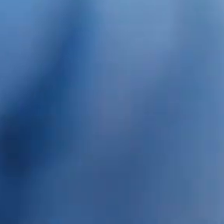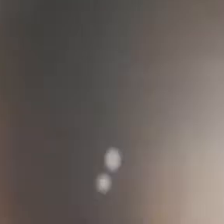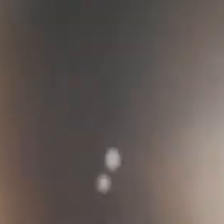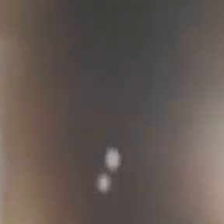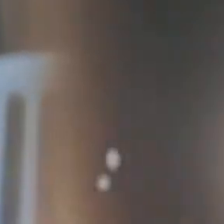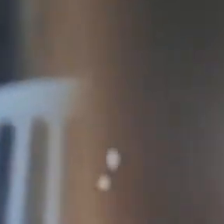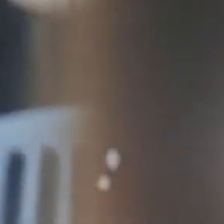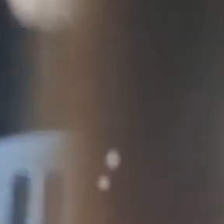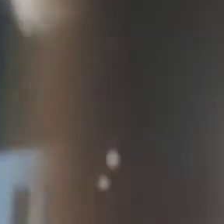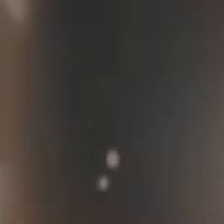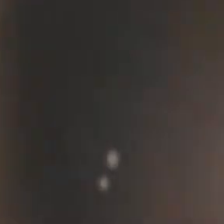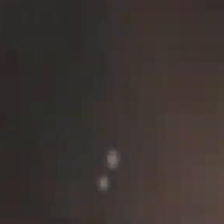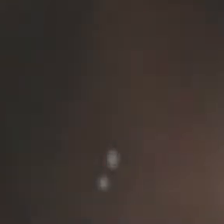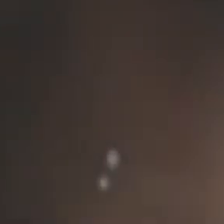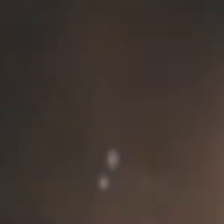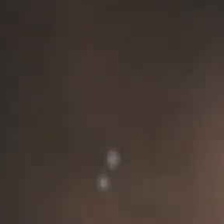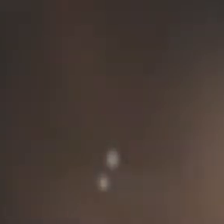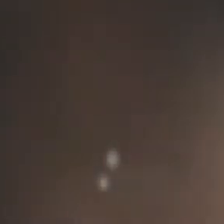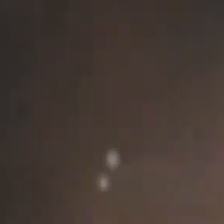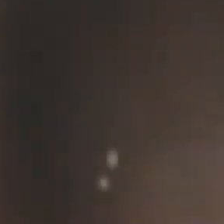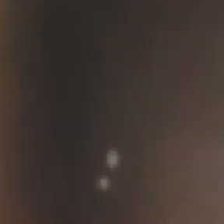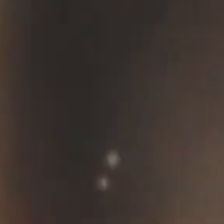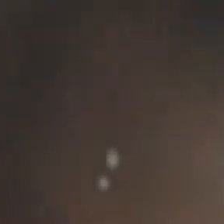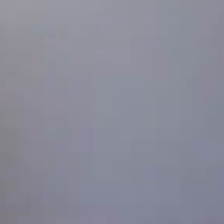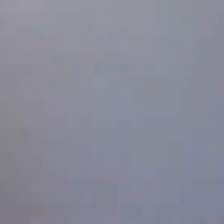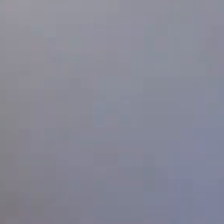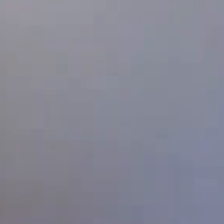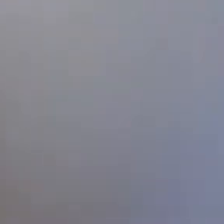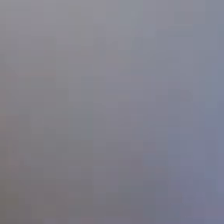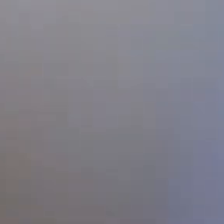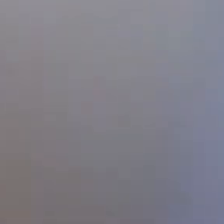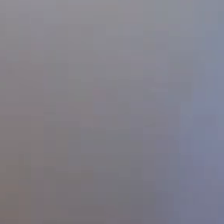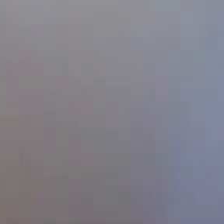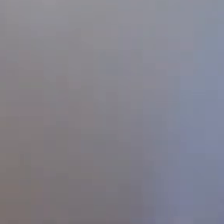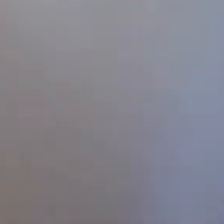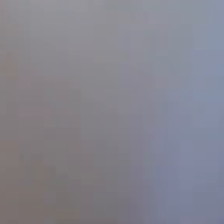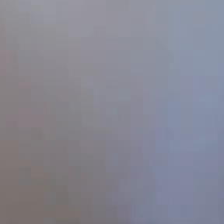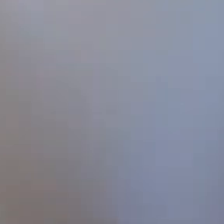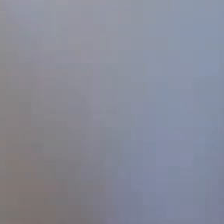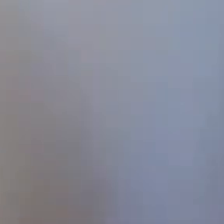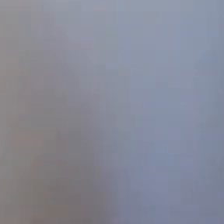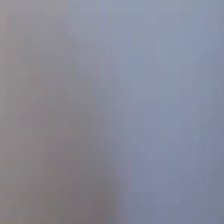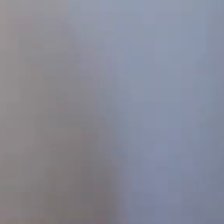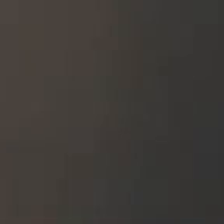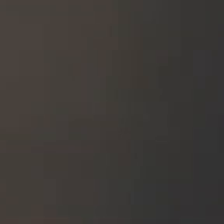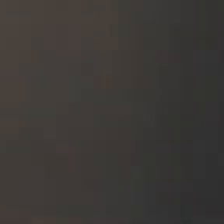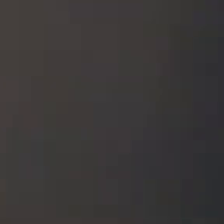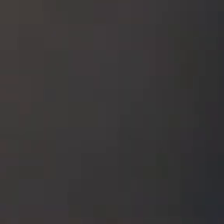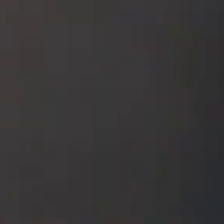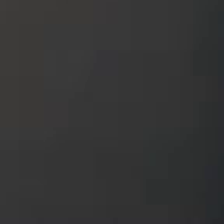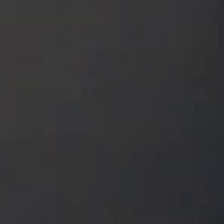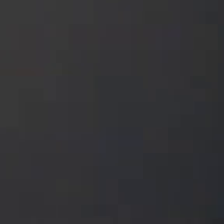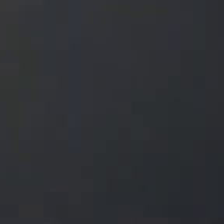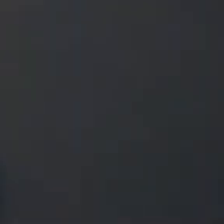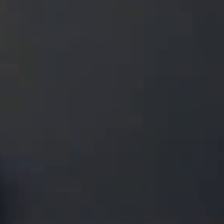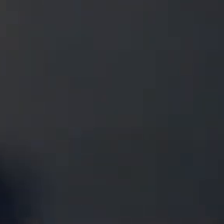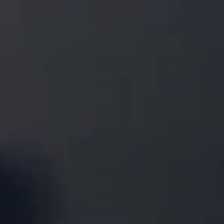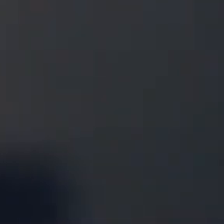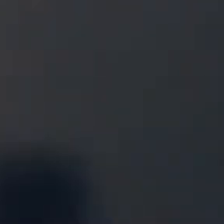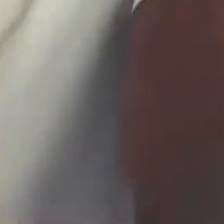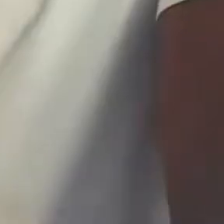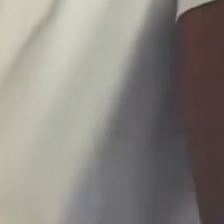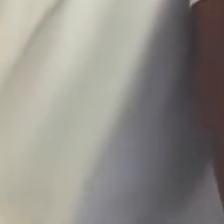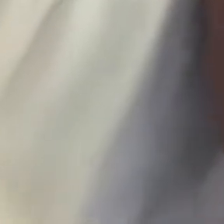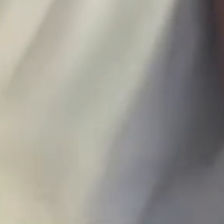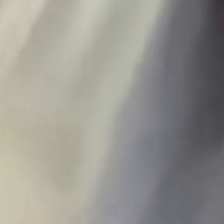abraço apertado do almoço em família do rap aula com os amigos as coisas ainda estão fora de no carro viva